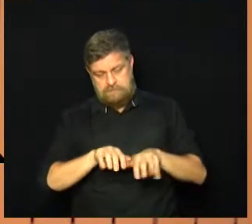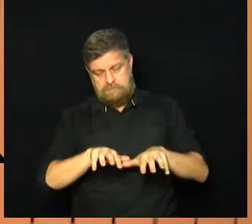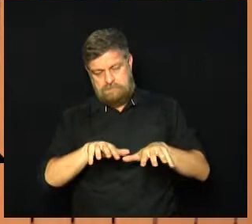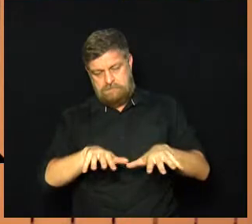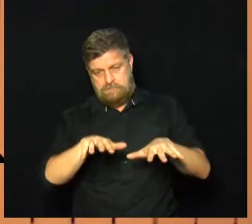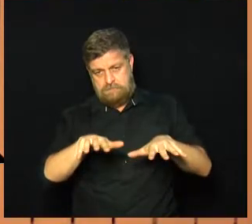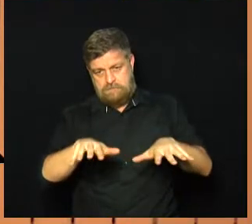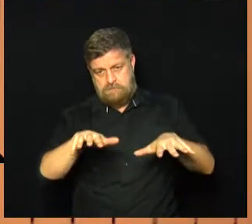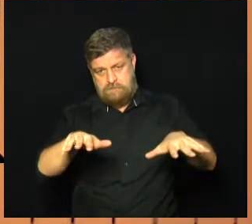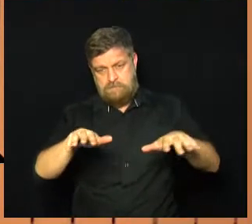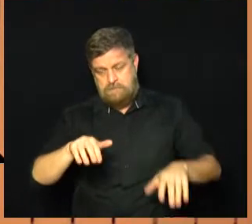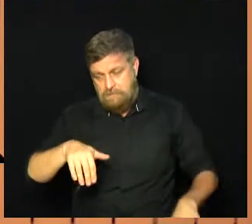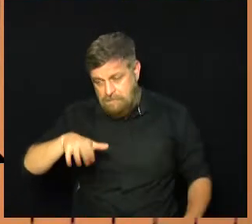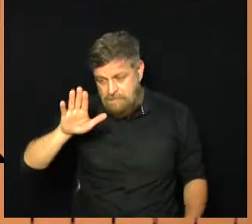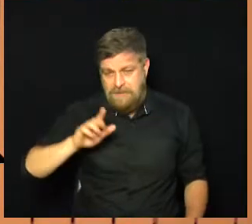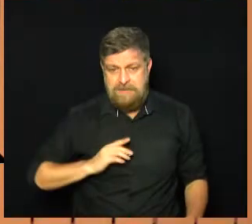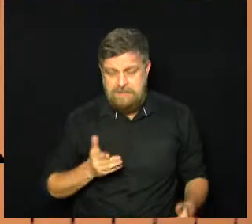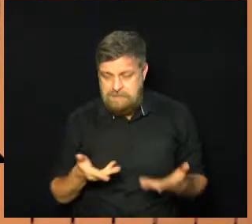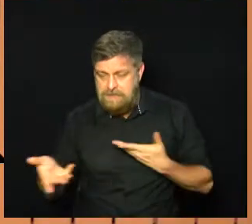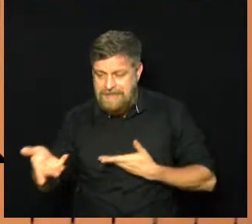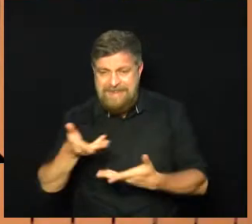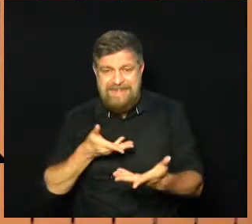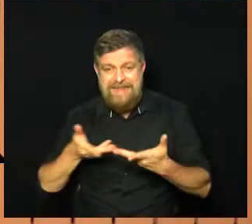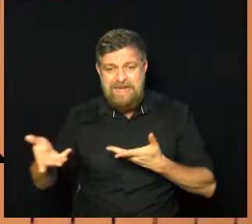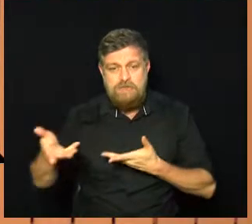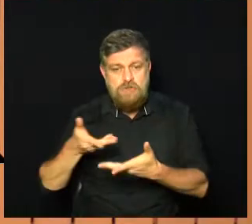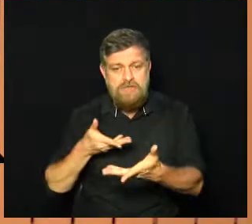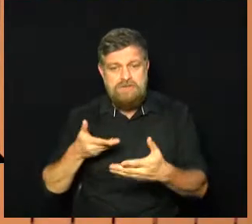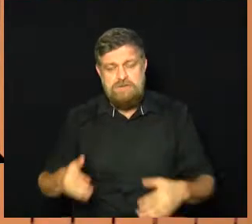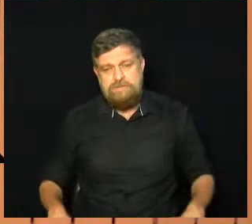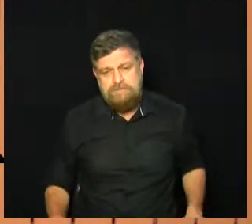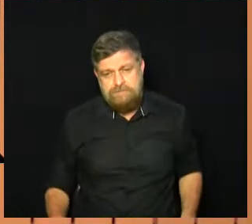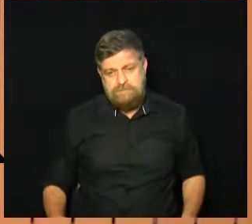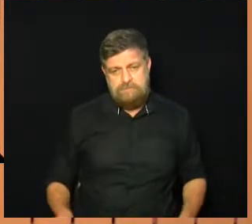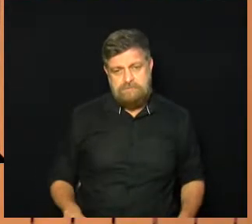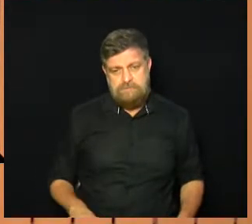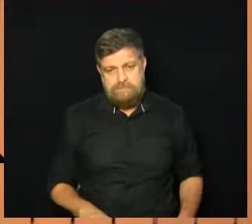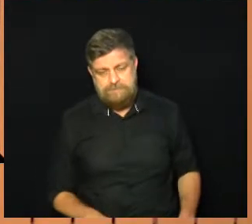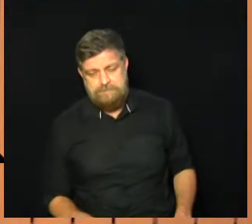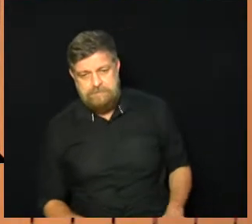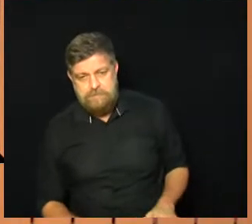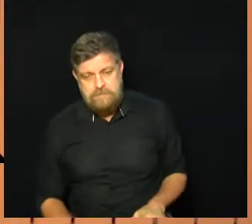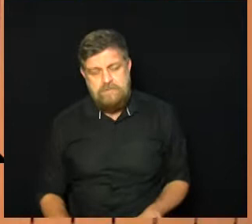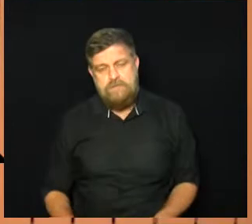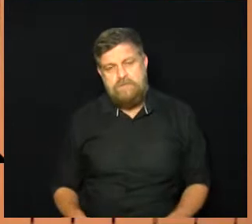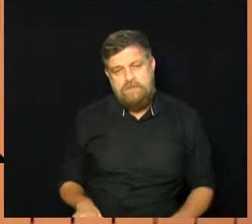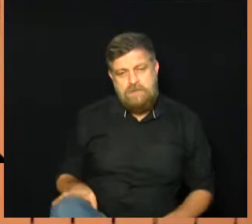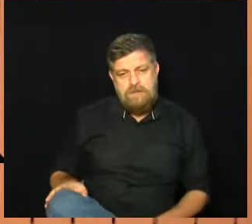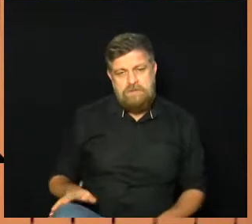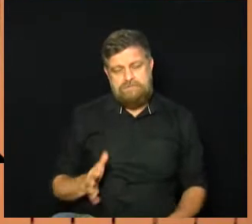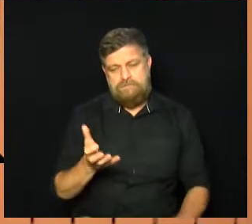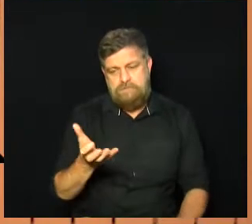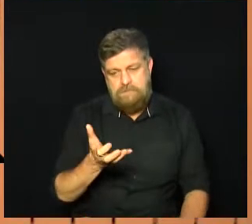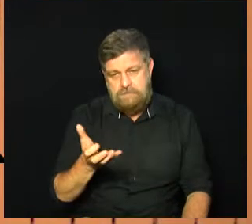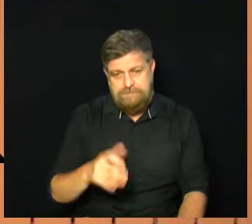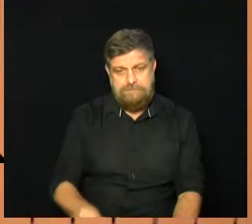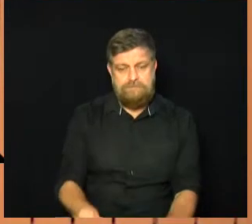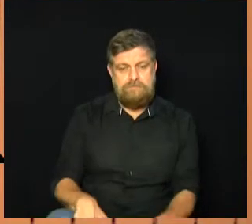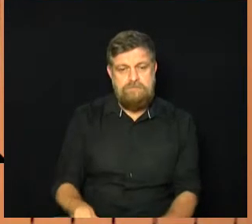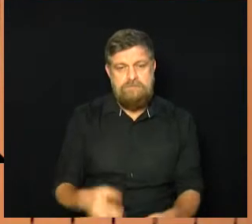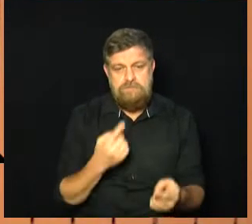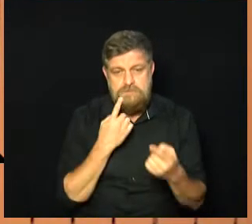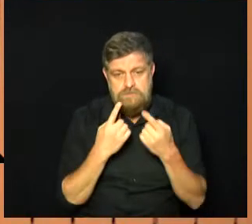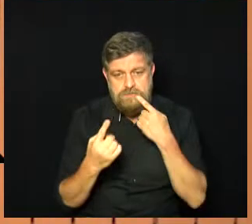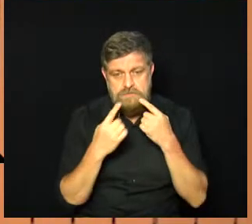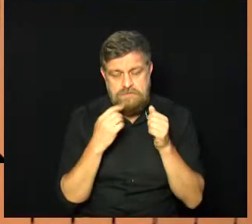mais dessas interações. Então, a gente quer estabelecer o diálogo, né, em